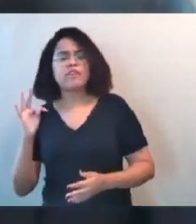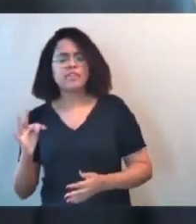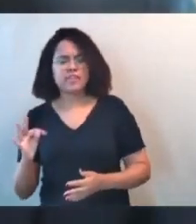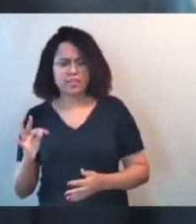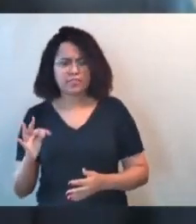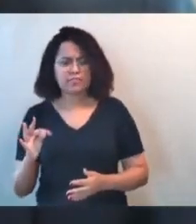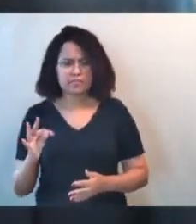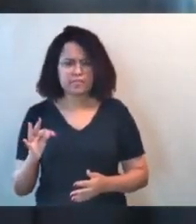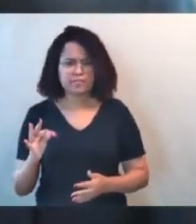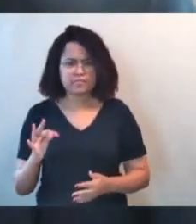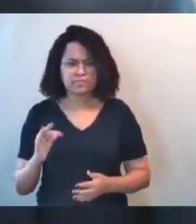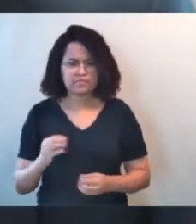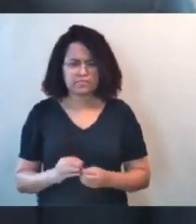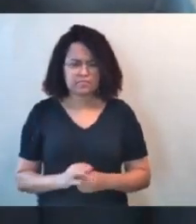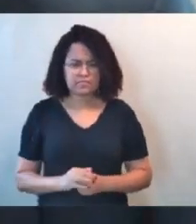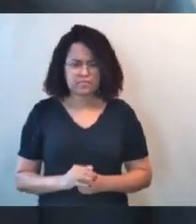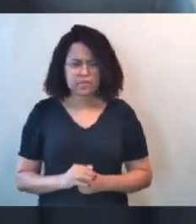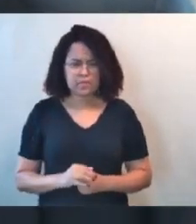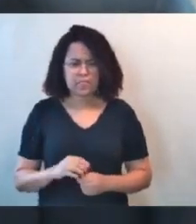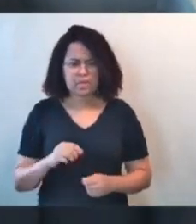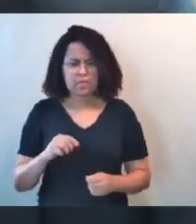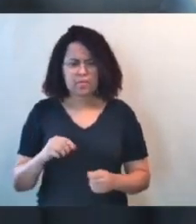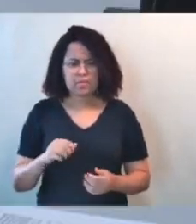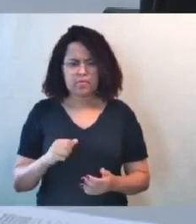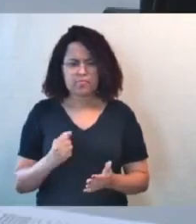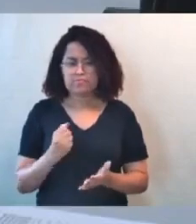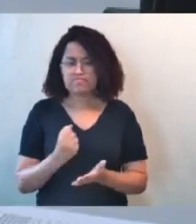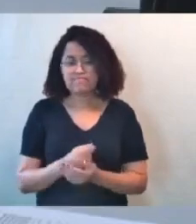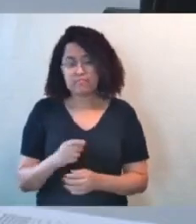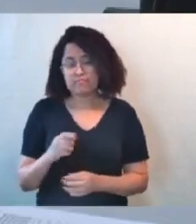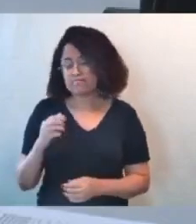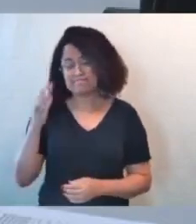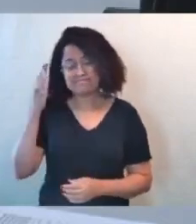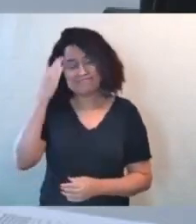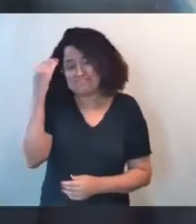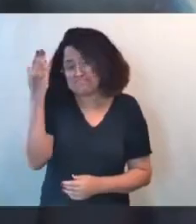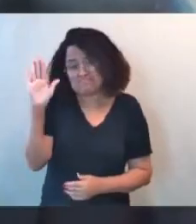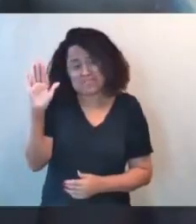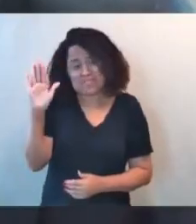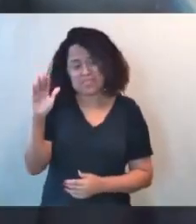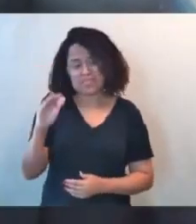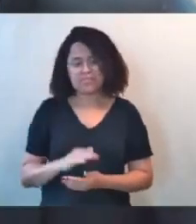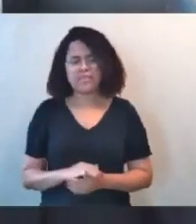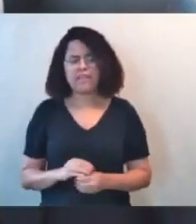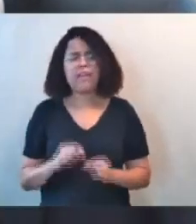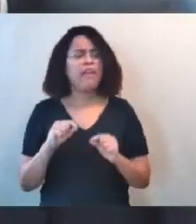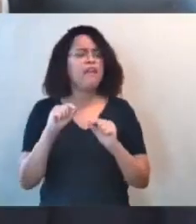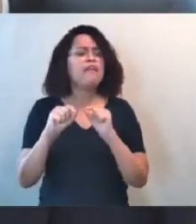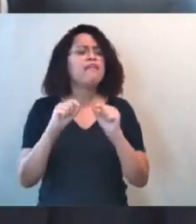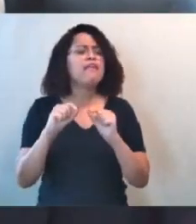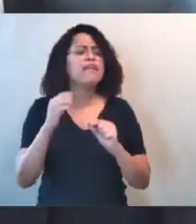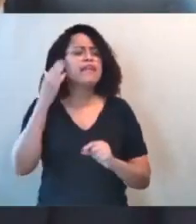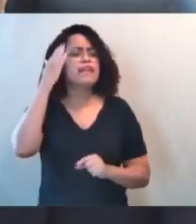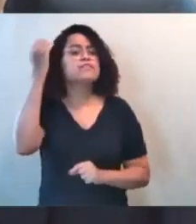Você é muito direto, vereadora, para ficar registrado. Não sei. Ótimo. Quem sabe?